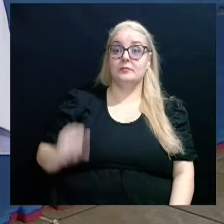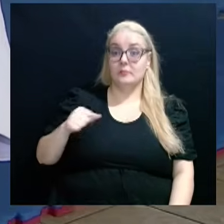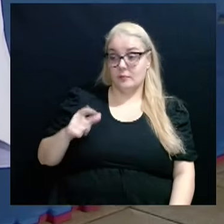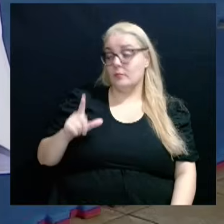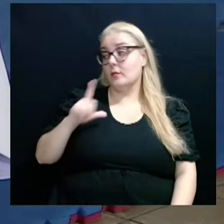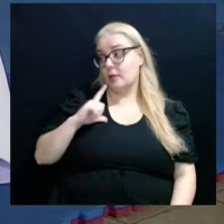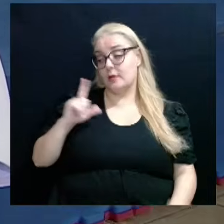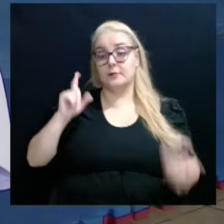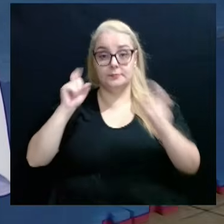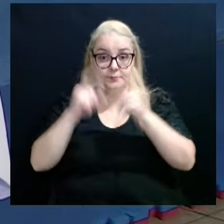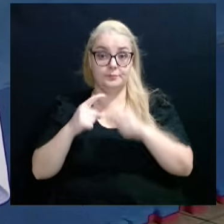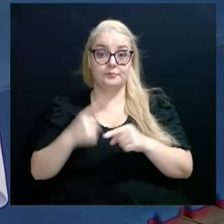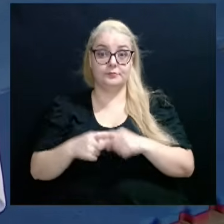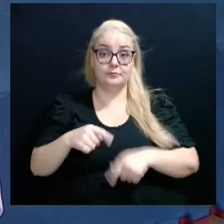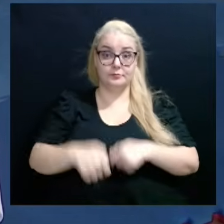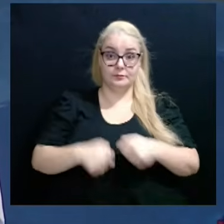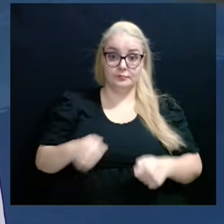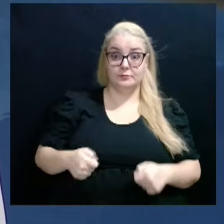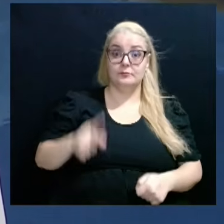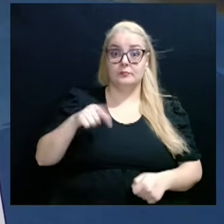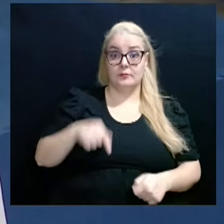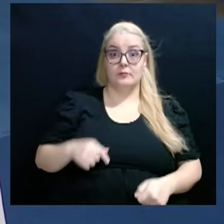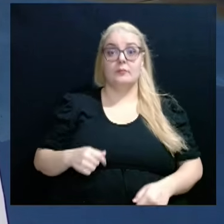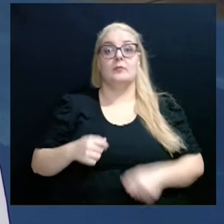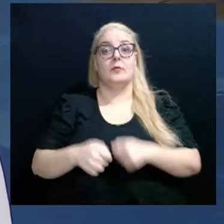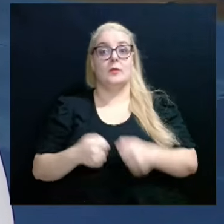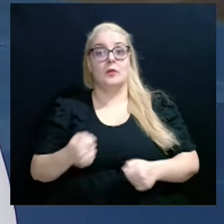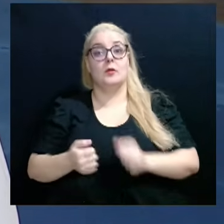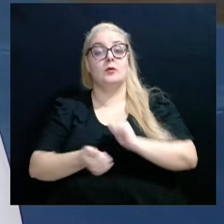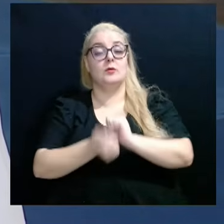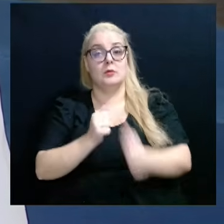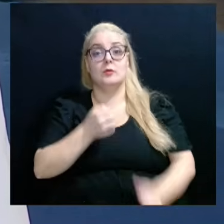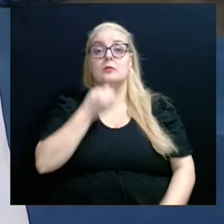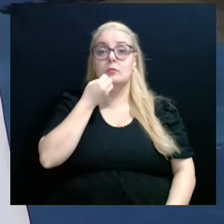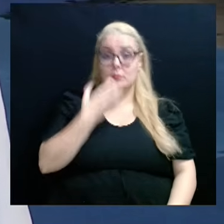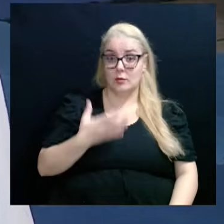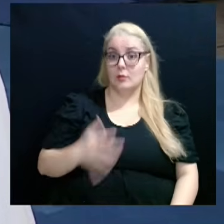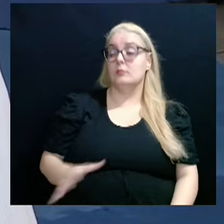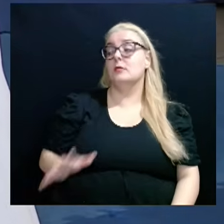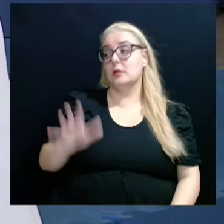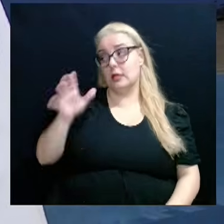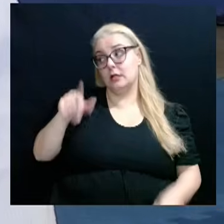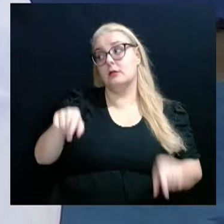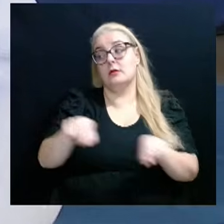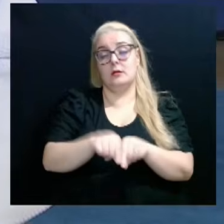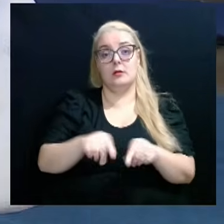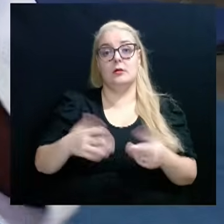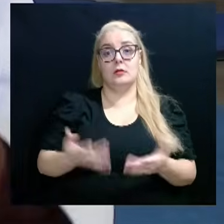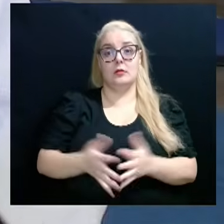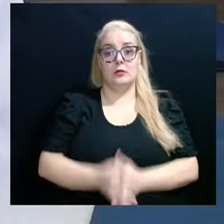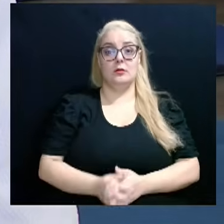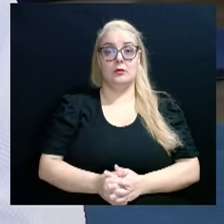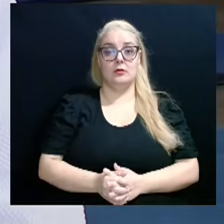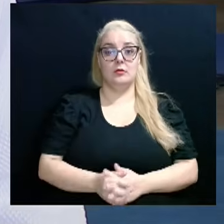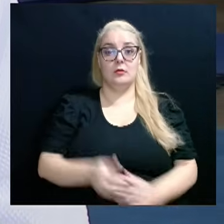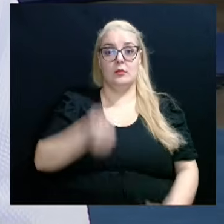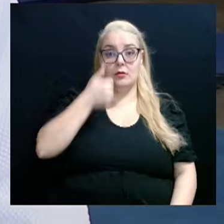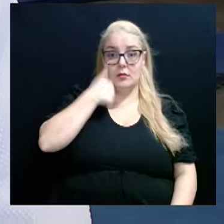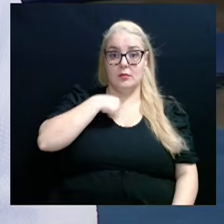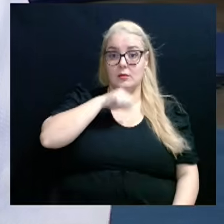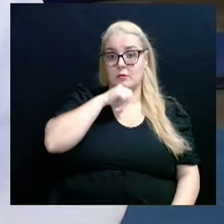o judô é um esporte muito bom, mas também é um esporte muito caro. As mães correm atrás,